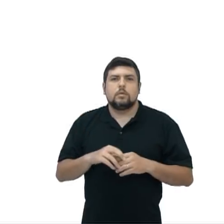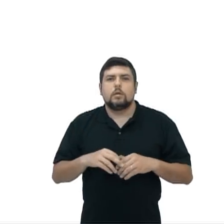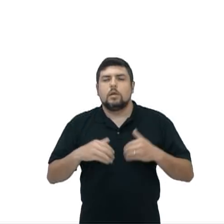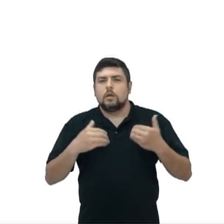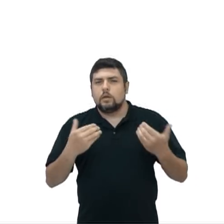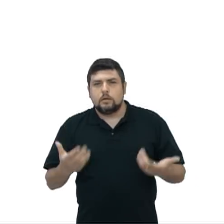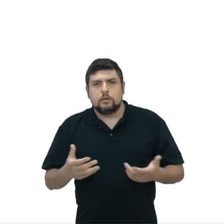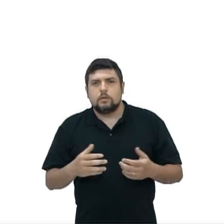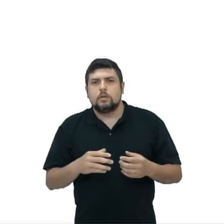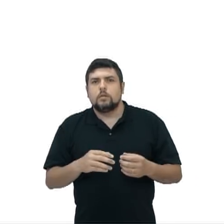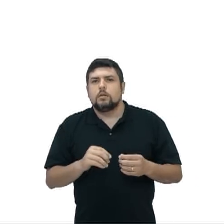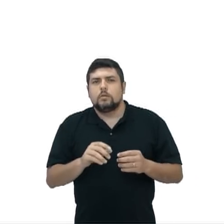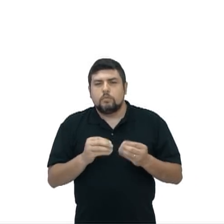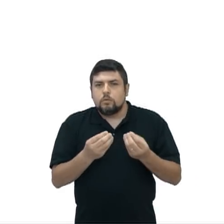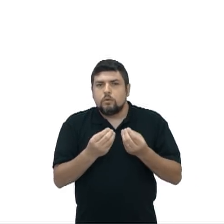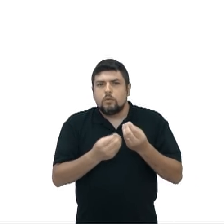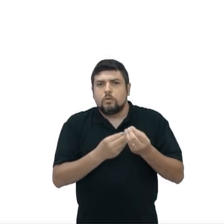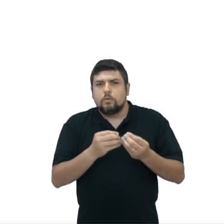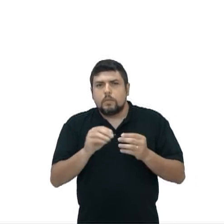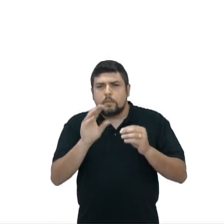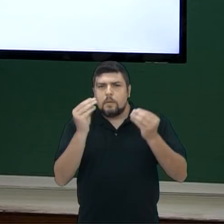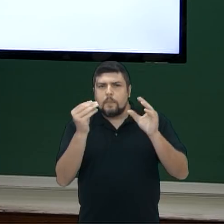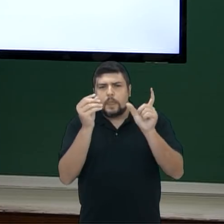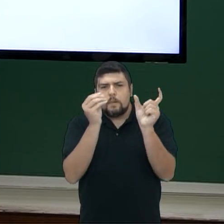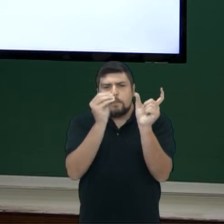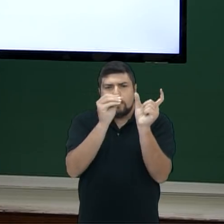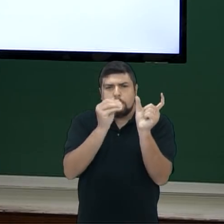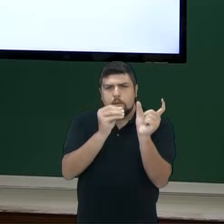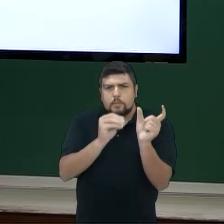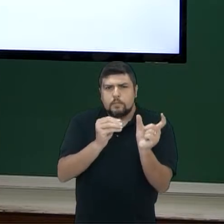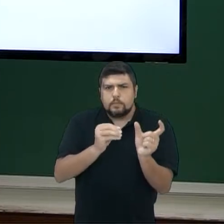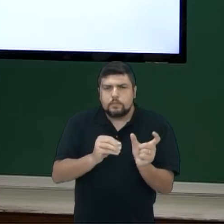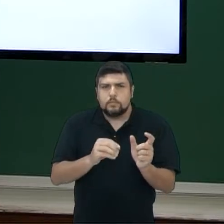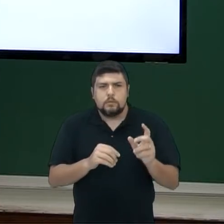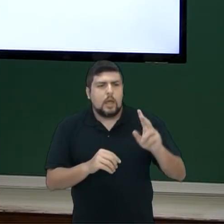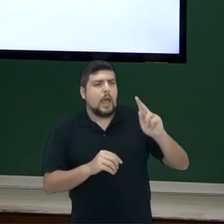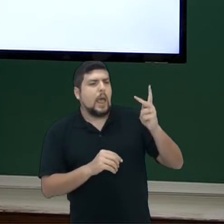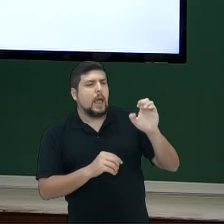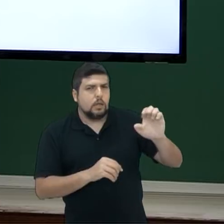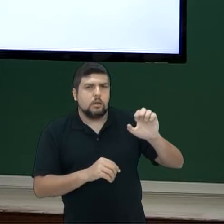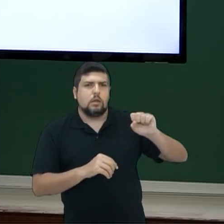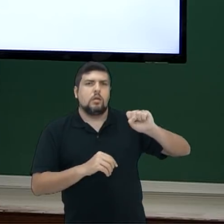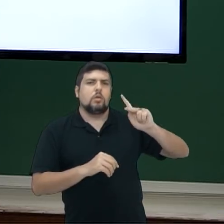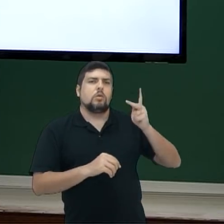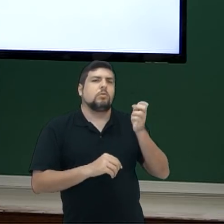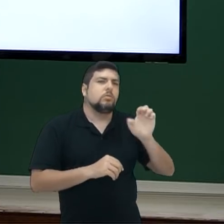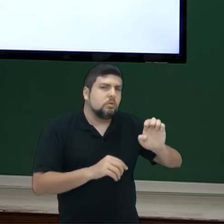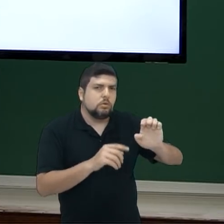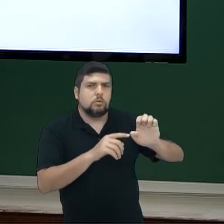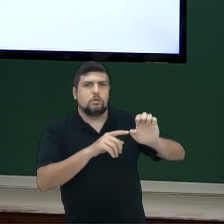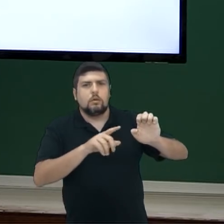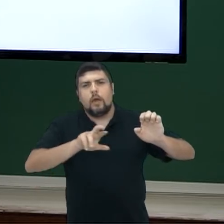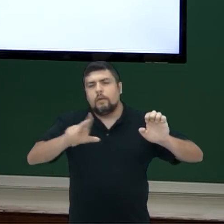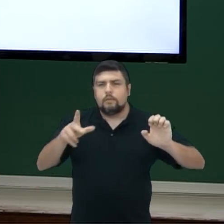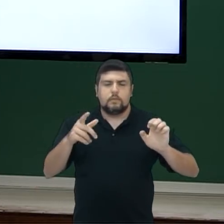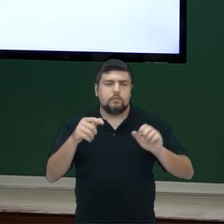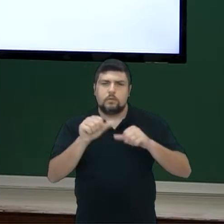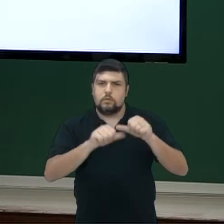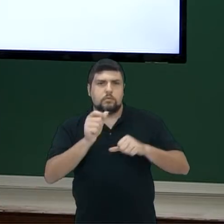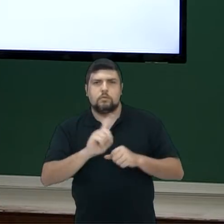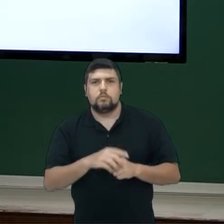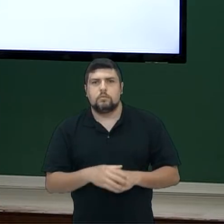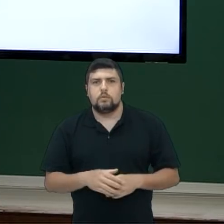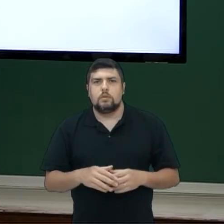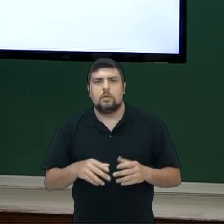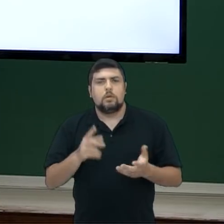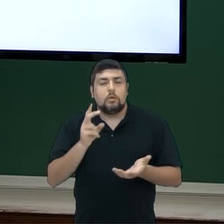eu uso a mesma regra. Então, agora eu não tenho exceção para he, para she. Todo mundo vai fazer isso. I worked, you